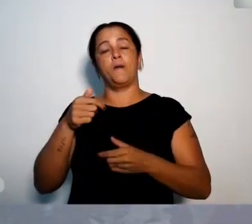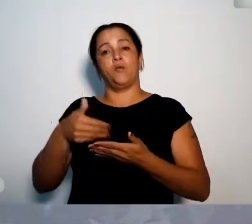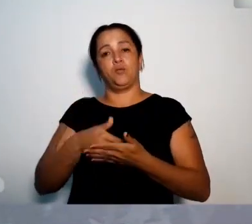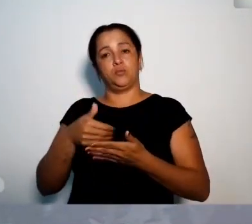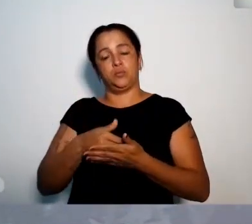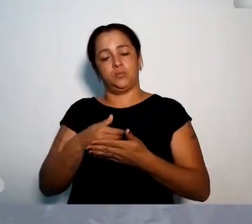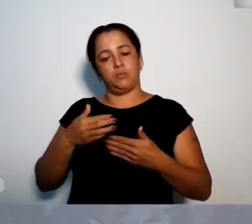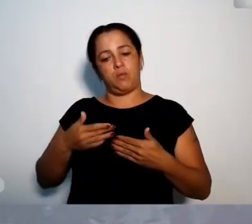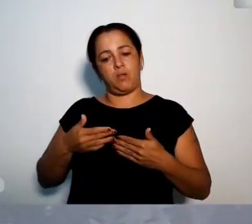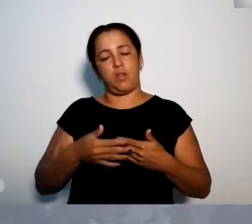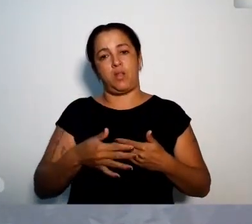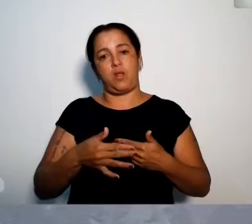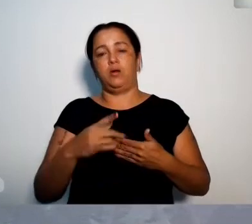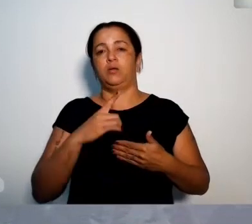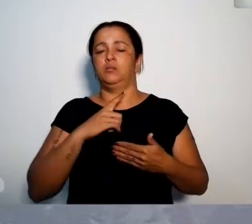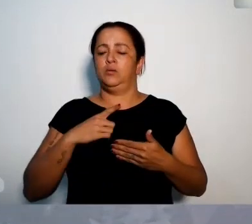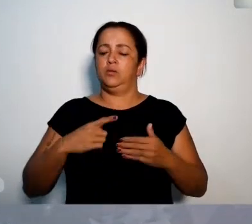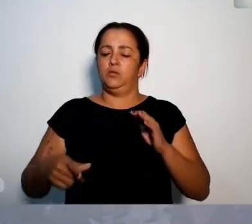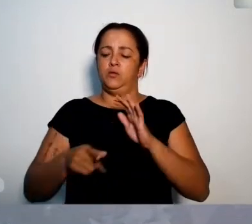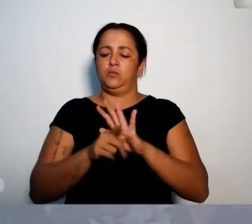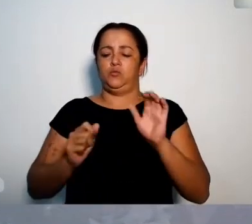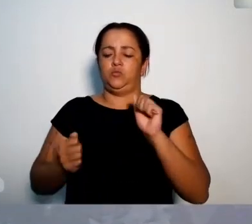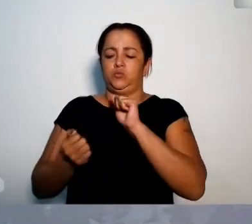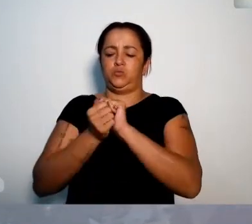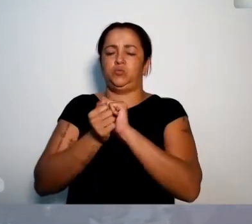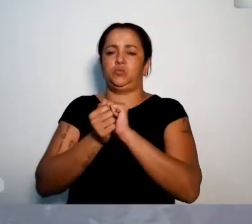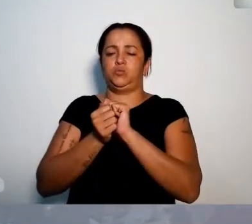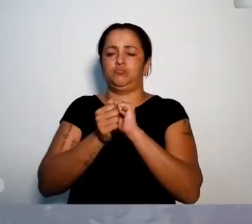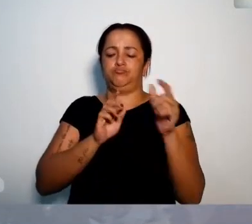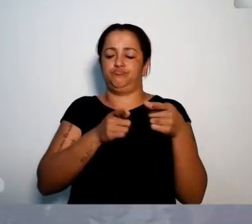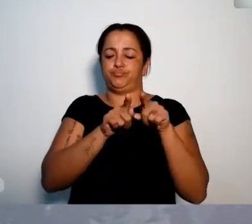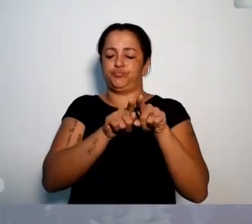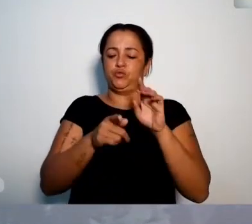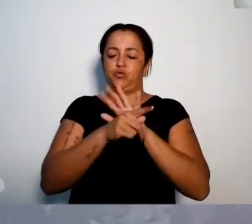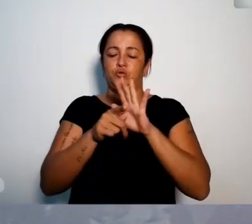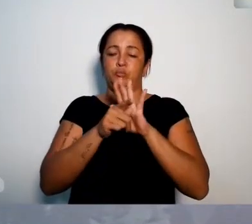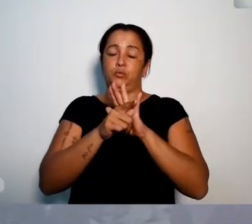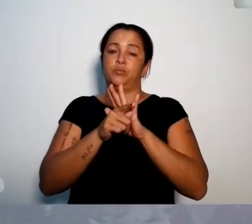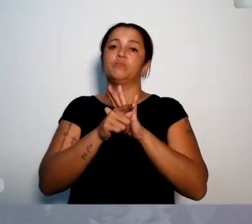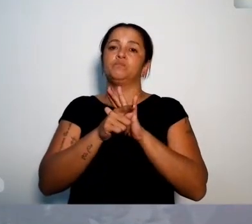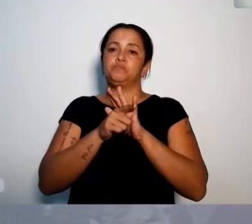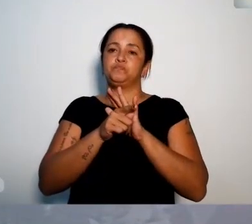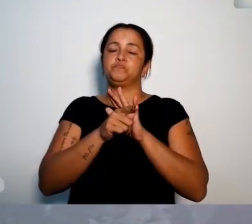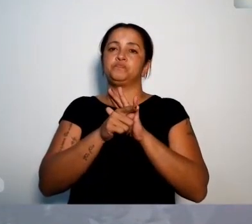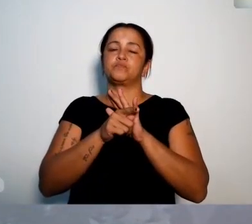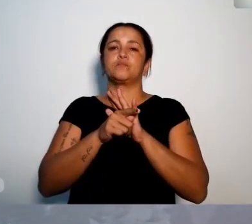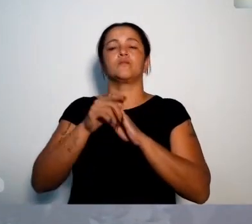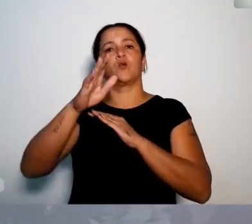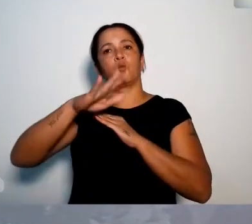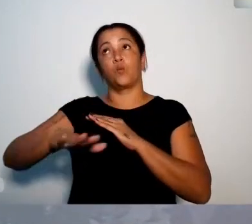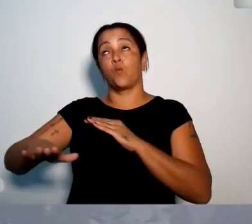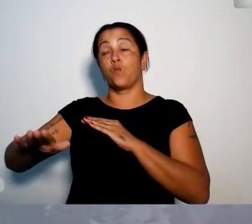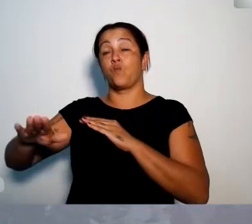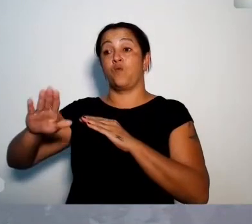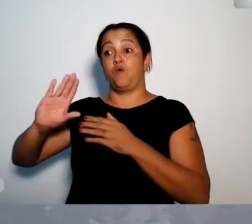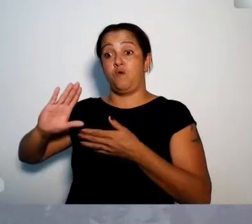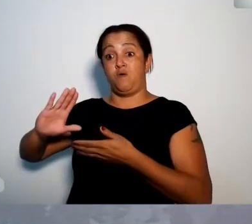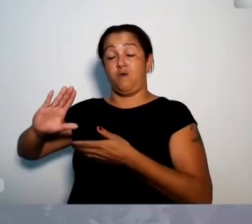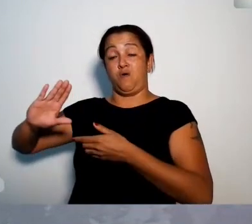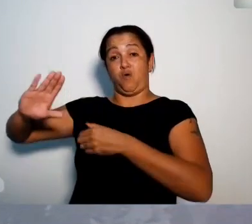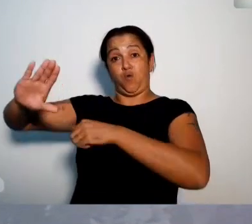maneira junto, concomitante a isso que o Congresso Nacional pode vir a deliberar. Eu, inclusive, senhor